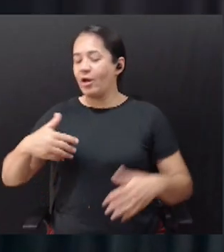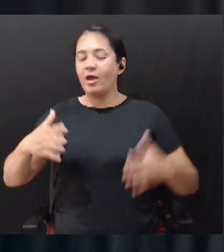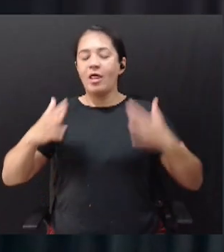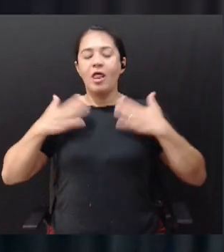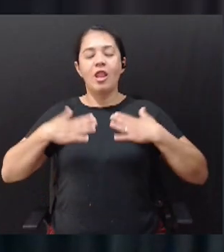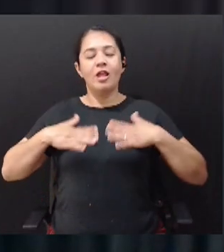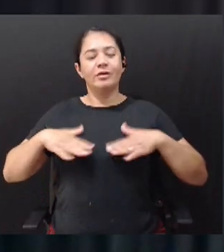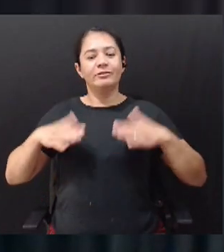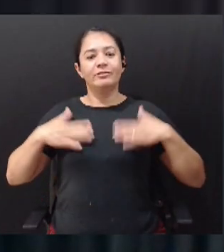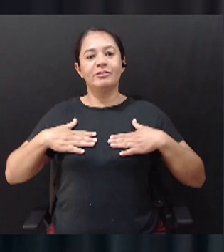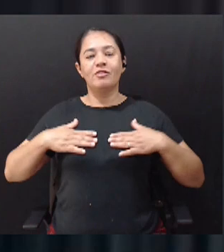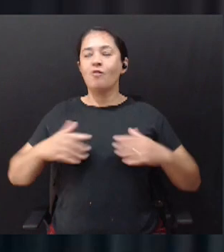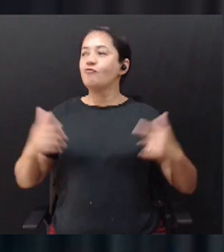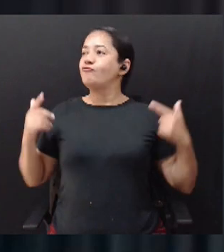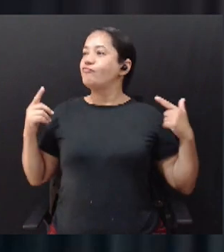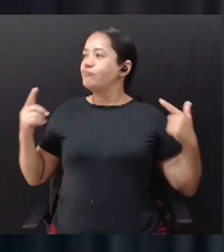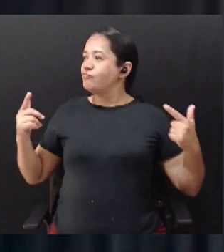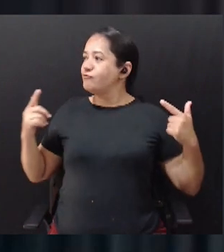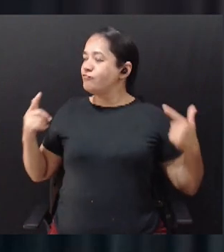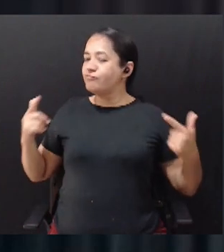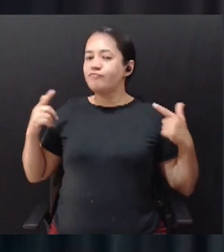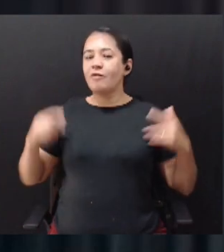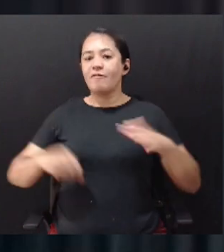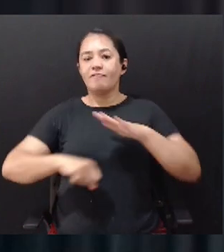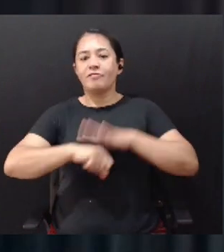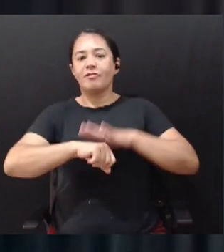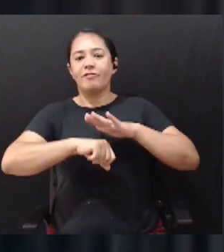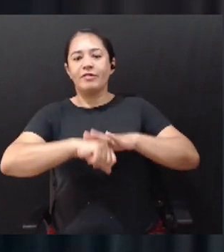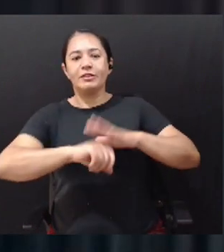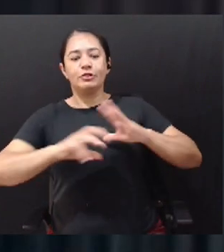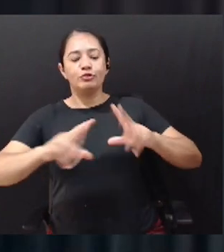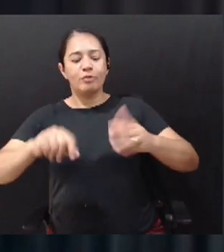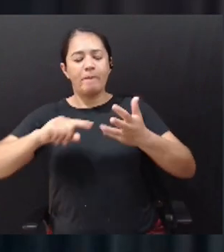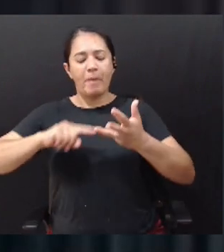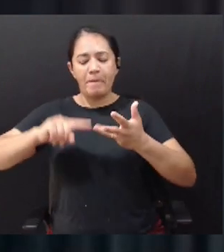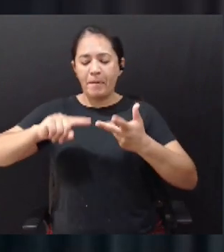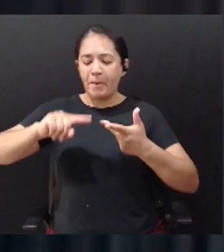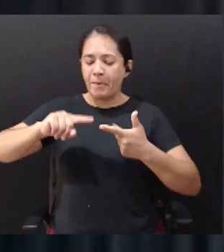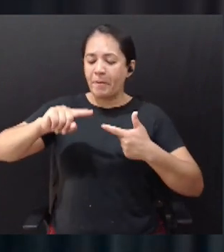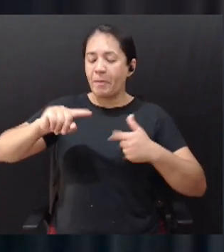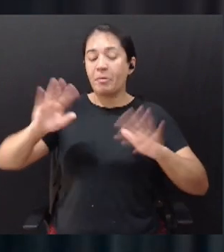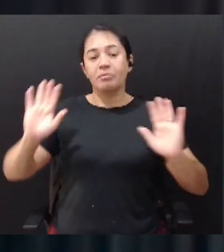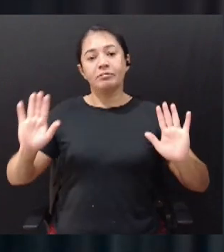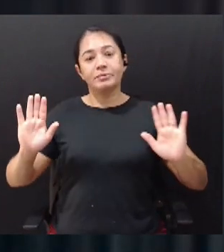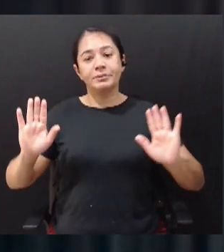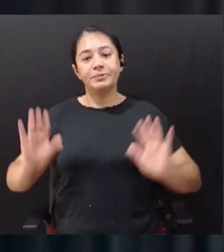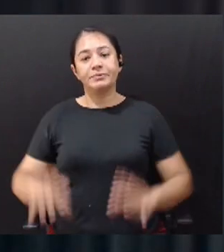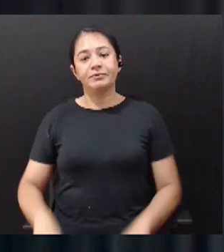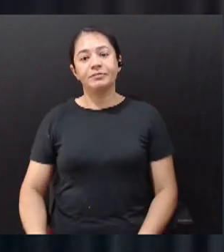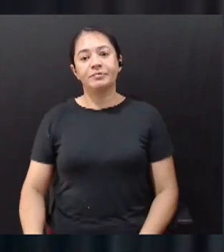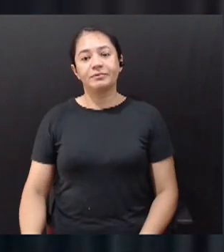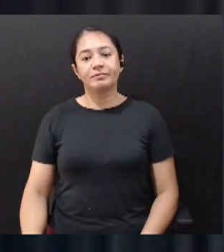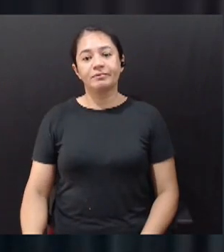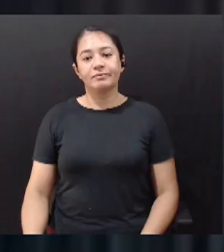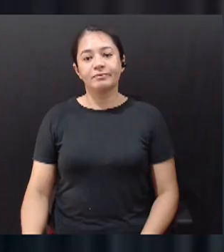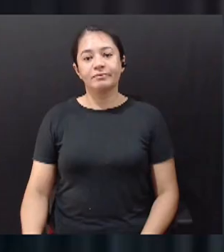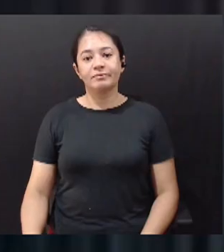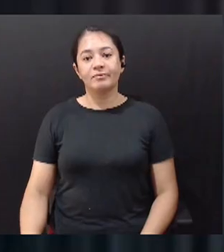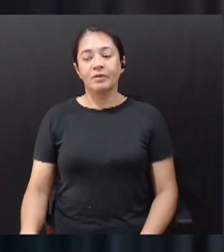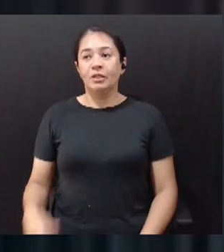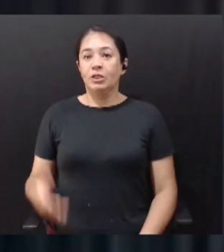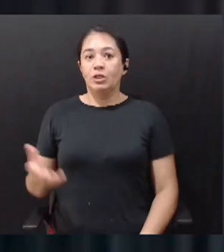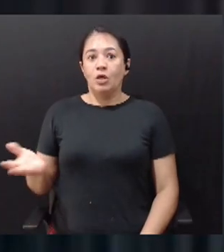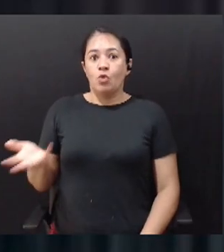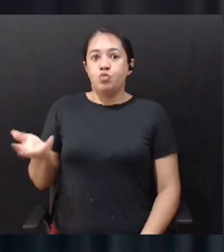extravasar, agora eu vou fazer tudo que eu queria ter feito, tempo livre, enfim. Então, essa impulsividade de querer viver tudo